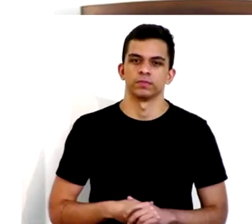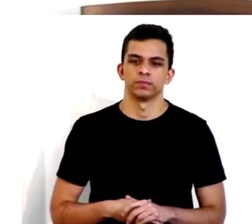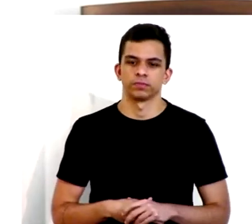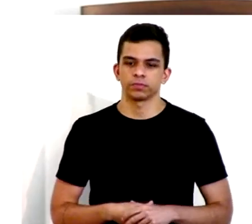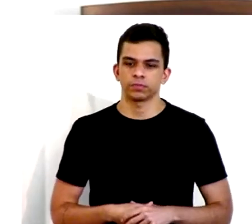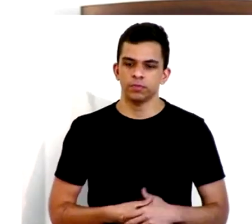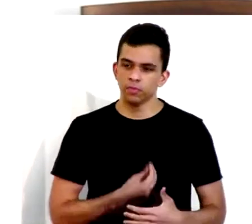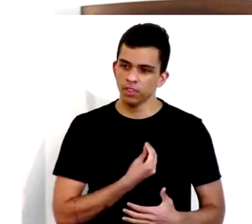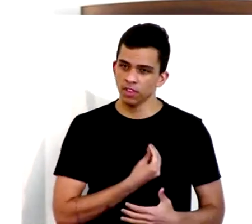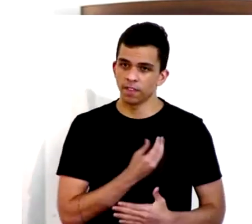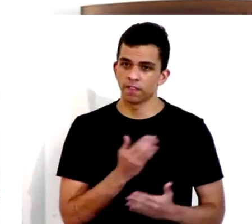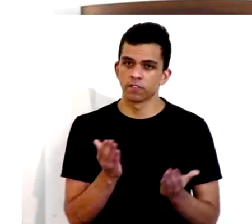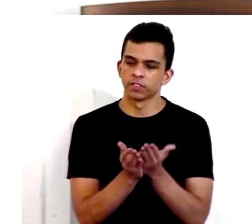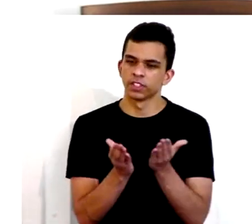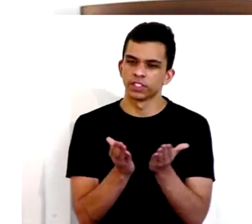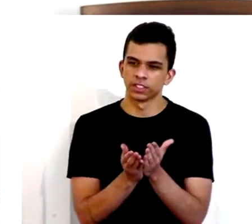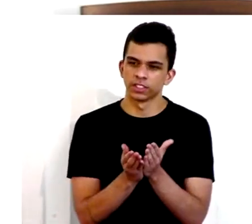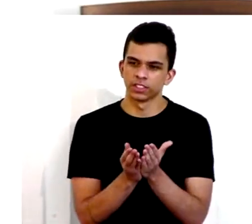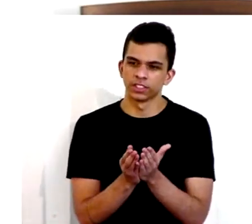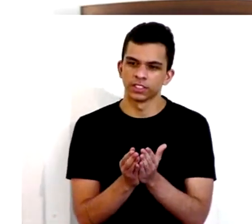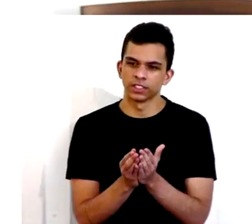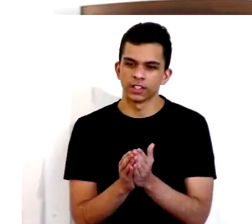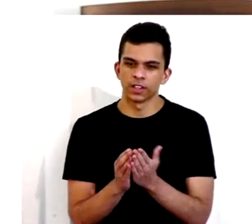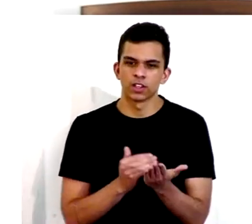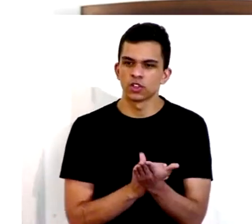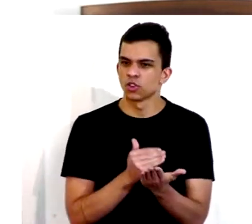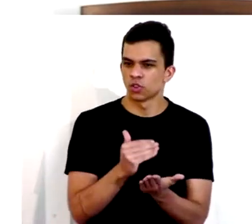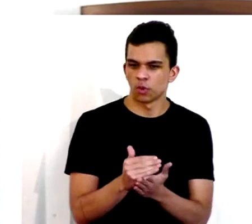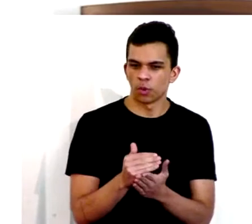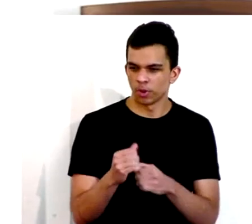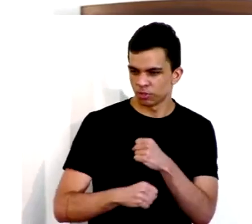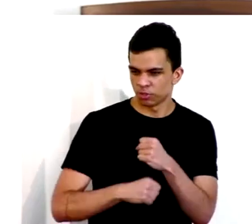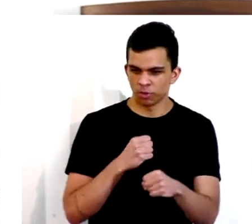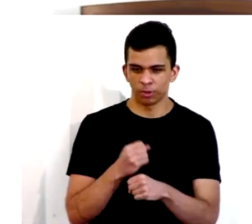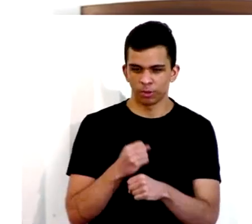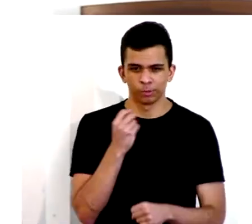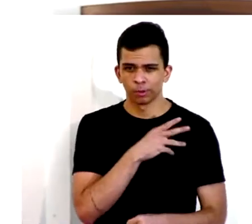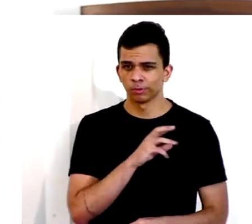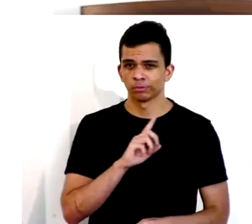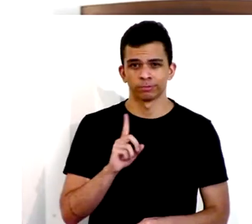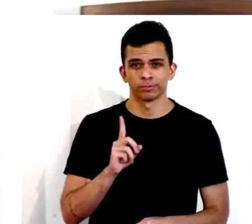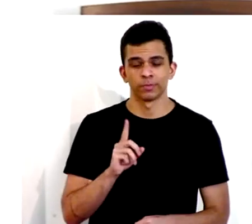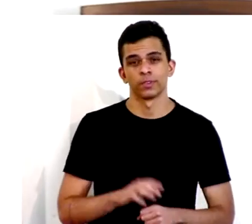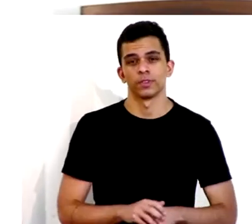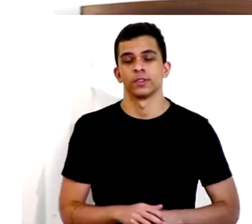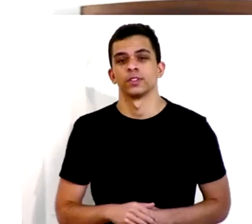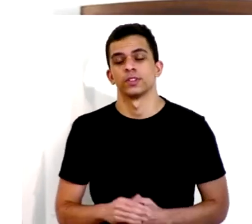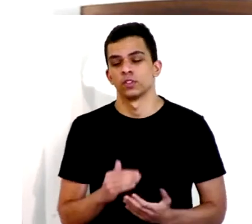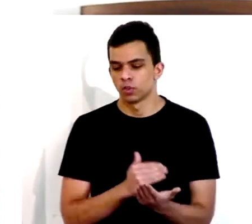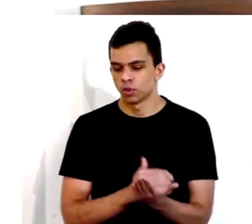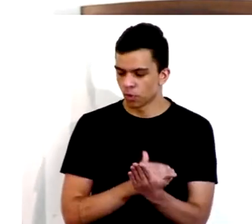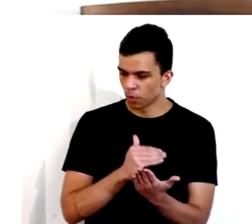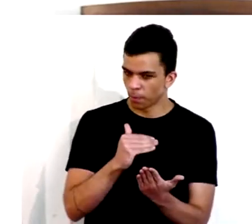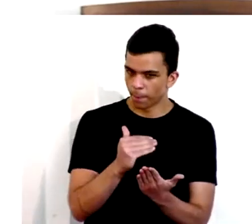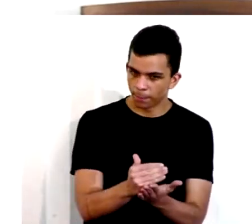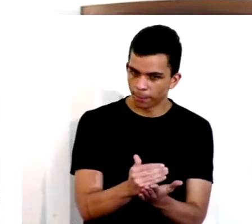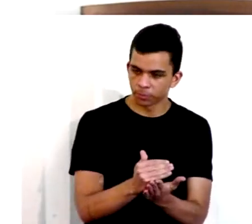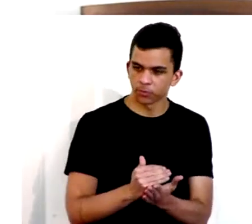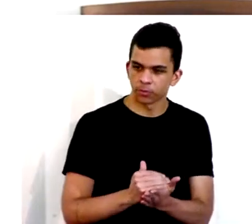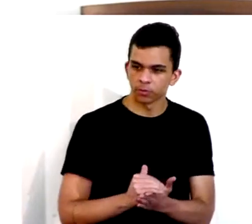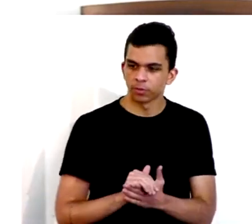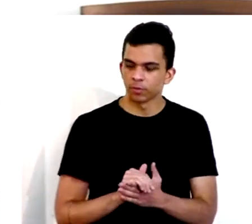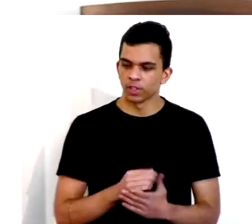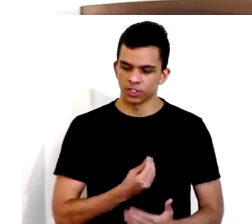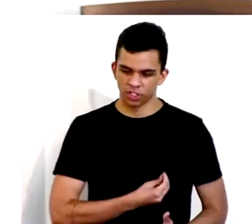não começa na virada de ano. A vida cristã começa na virada que Deus concede a nós, da velha